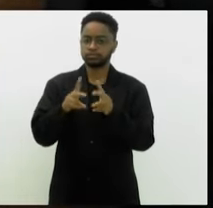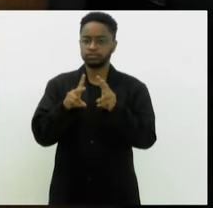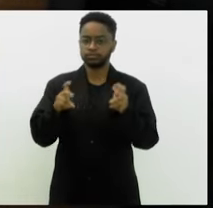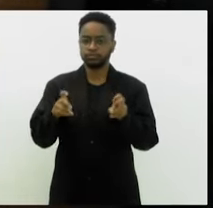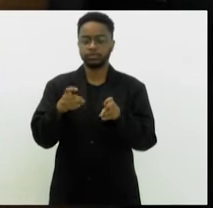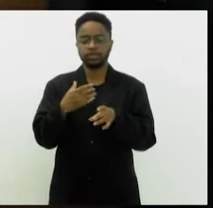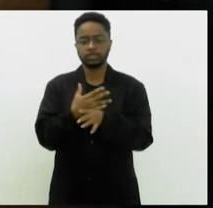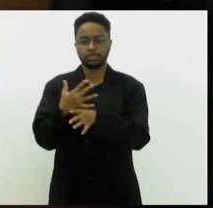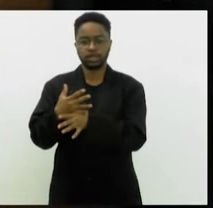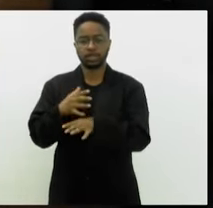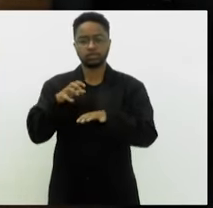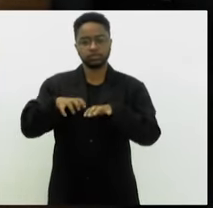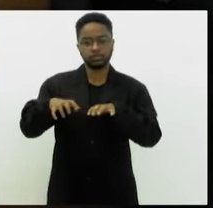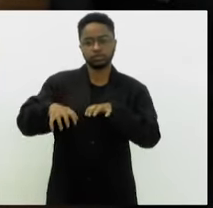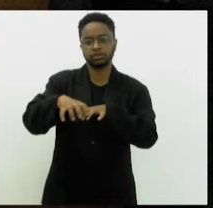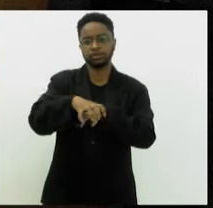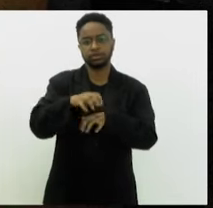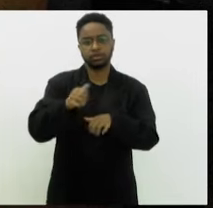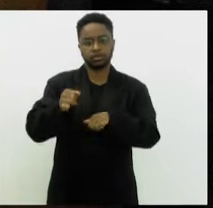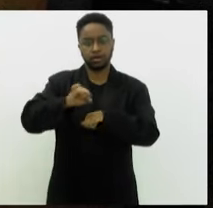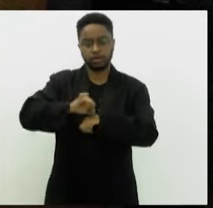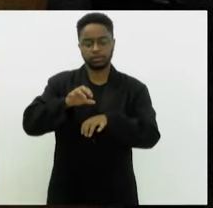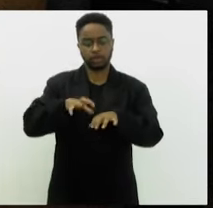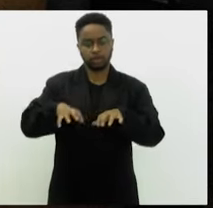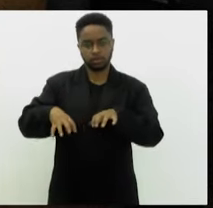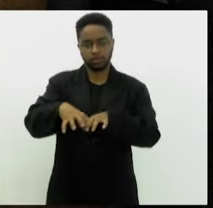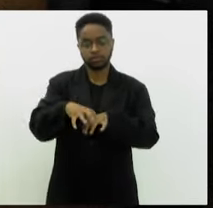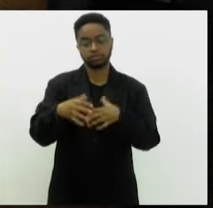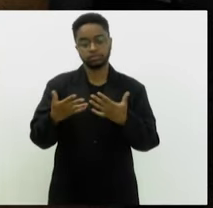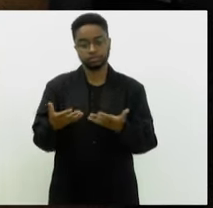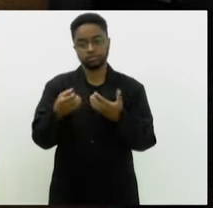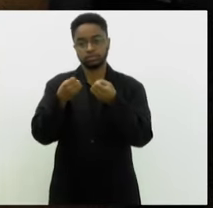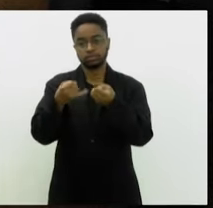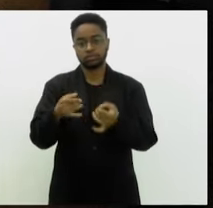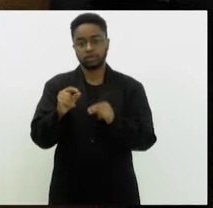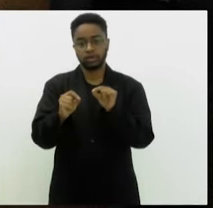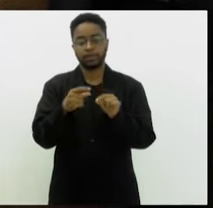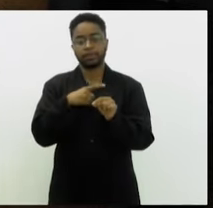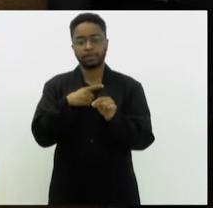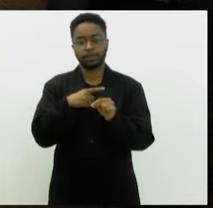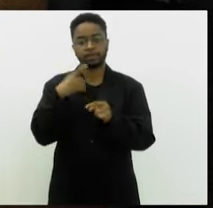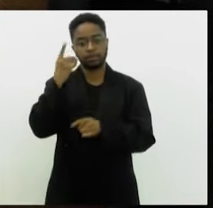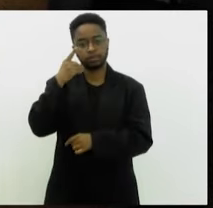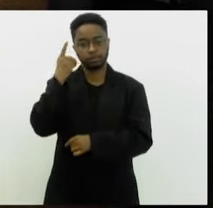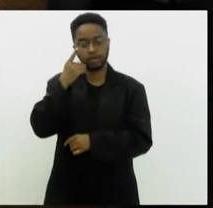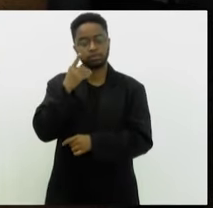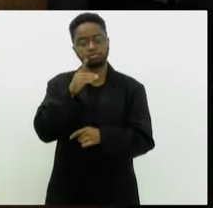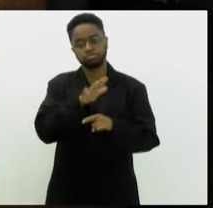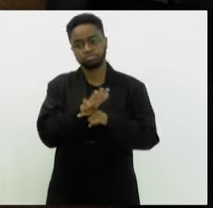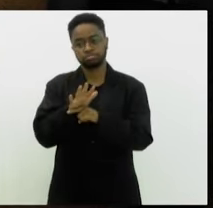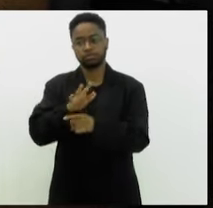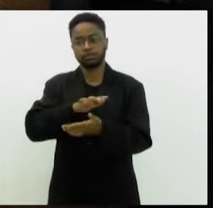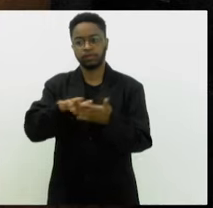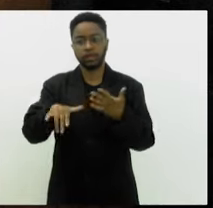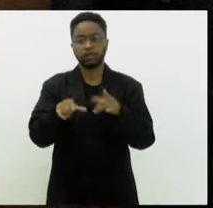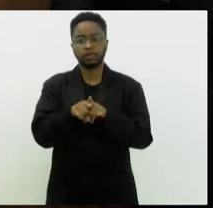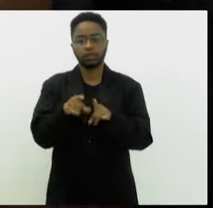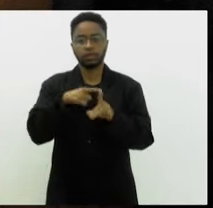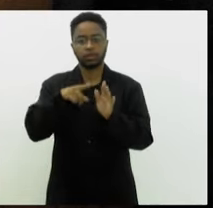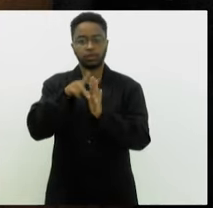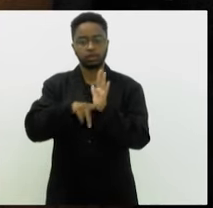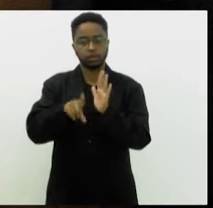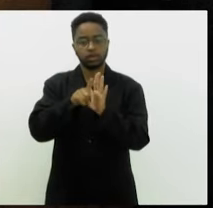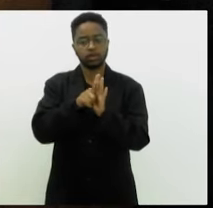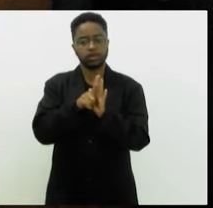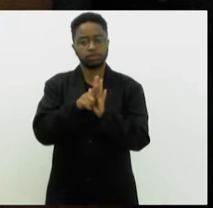região metropolitana. É, só destacar que é isso, a gente tem aqui deputados com diferentes contribuições e eu tenho um projeto que, se eu não me engano,